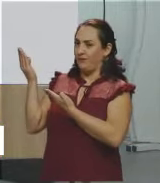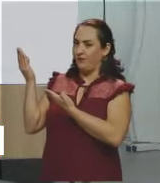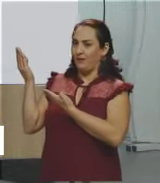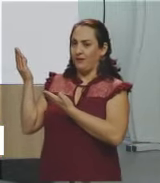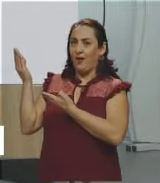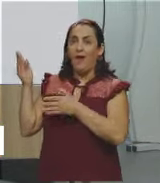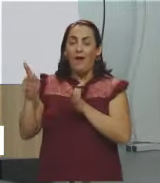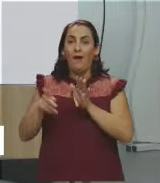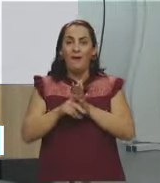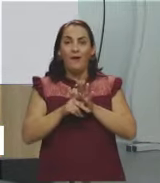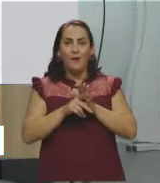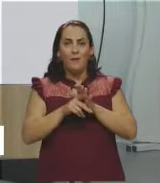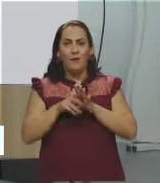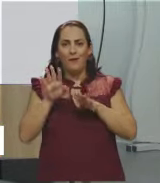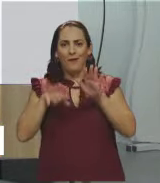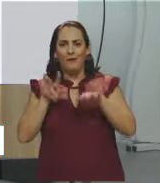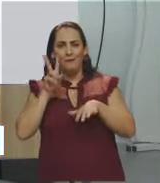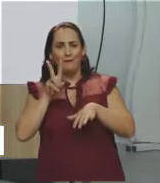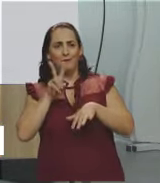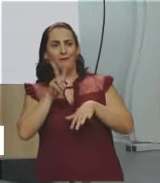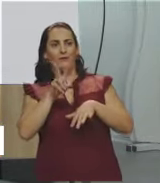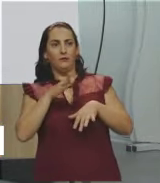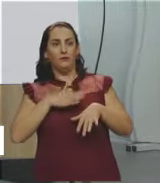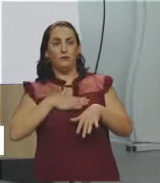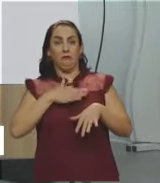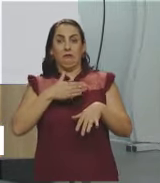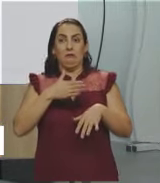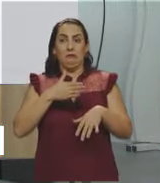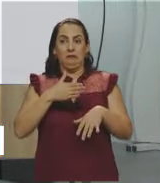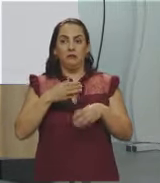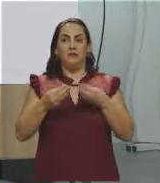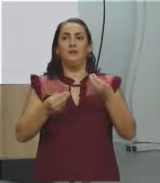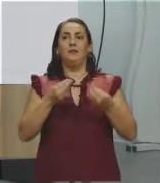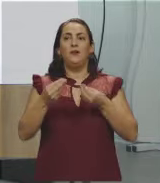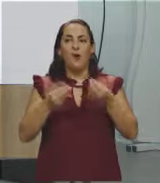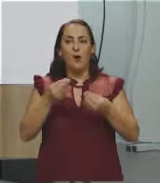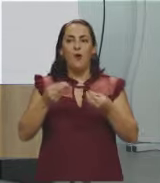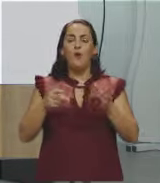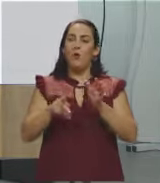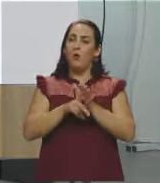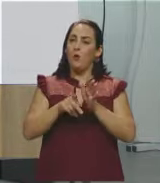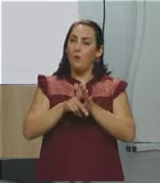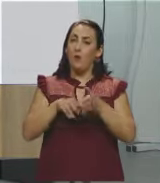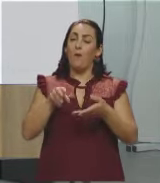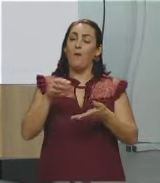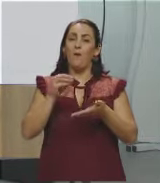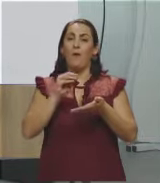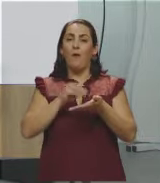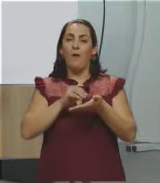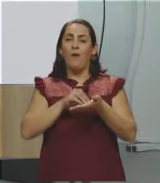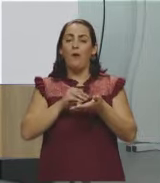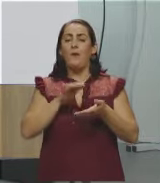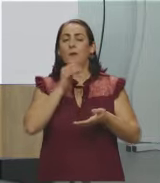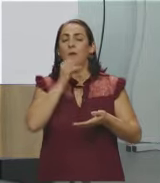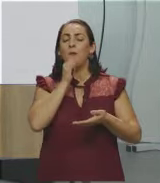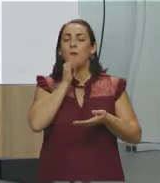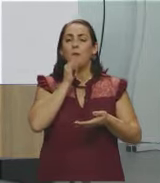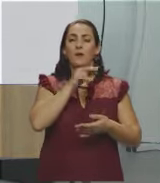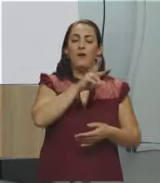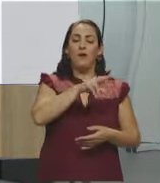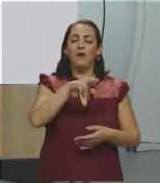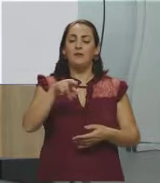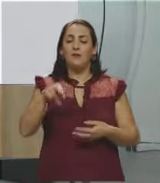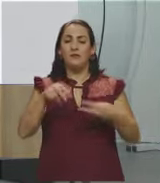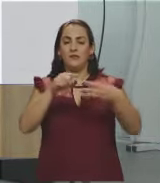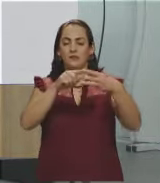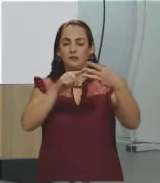dessa matéria para os meus alunos na escola, quando eu coloco circuitos com mais de 3 resistências, os meninos falam assim, Júlio, pelo amor de Deus, o que é isso? Você